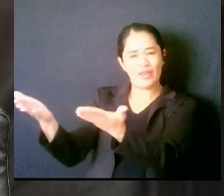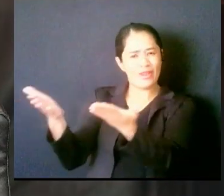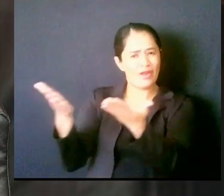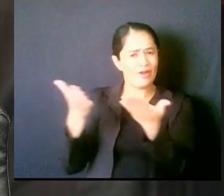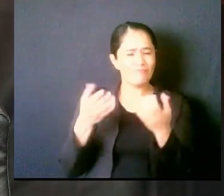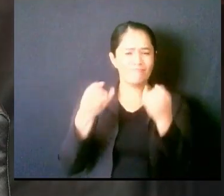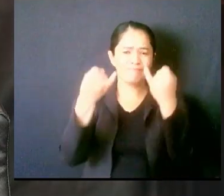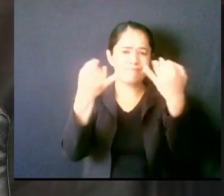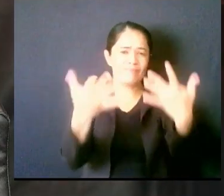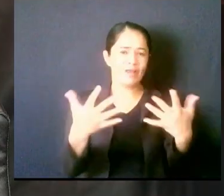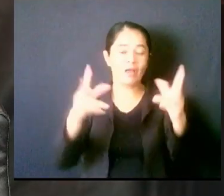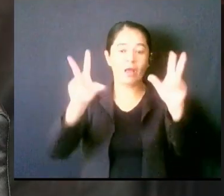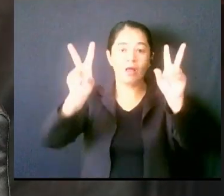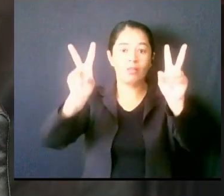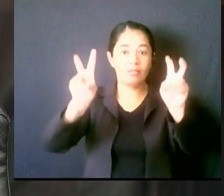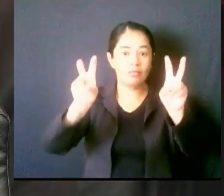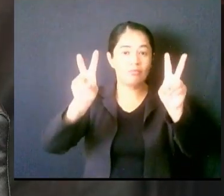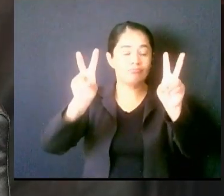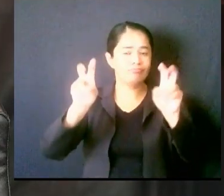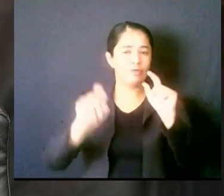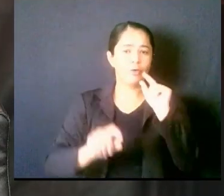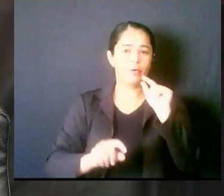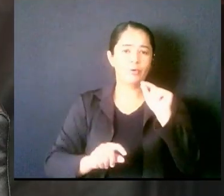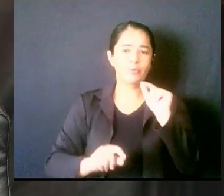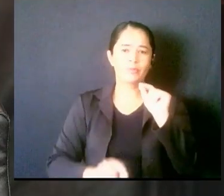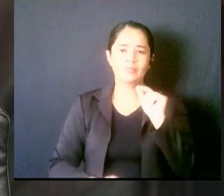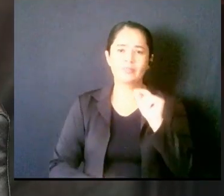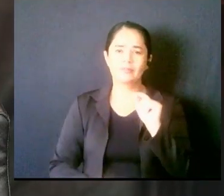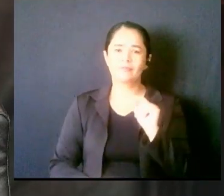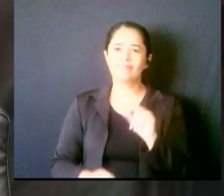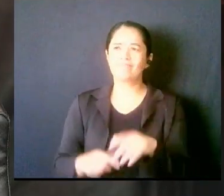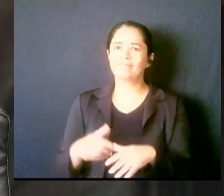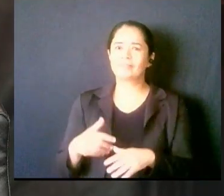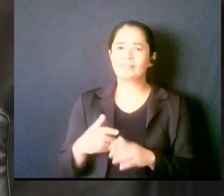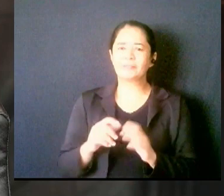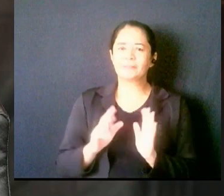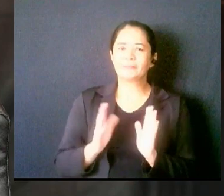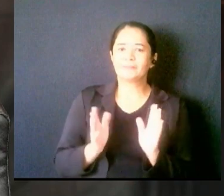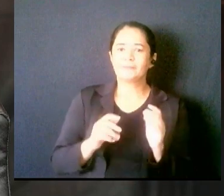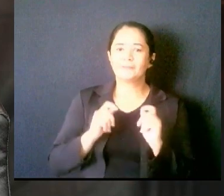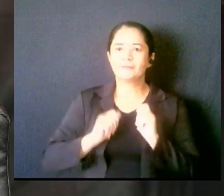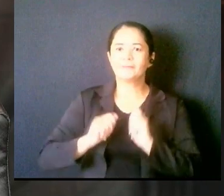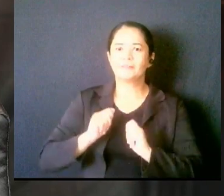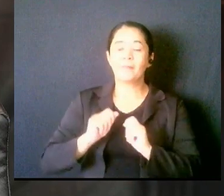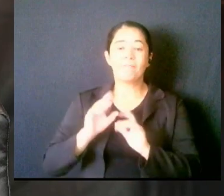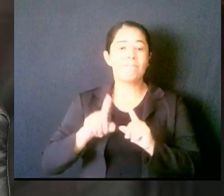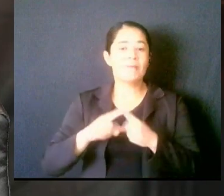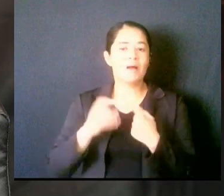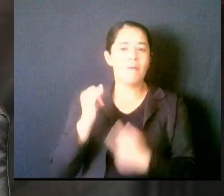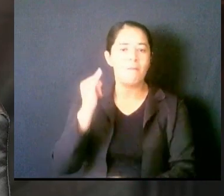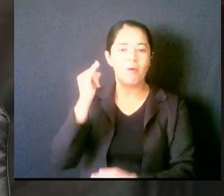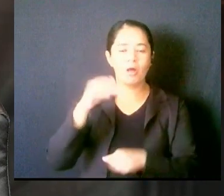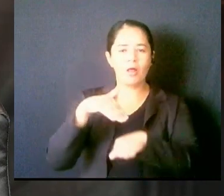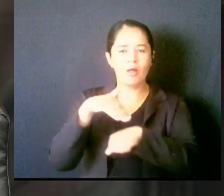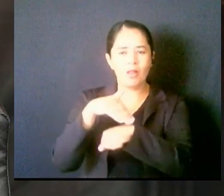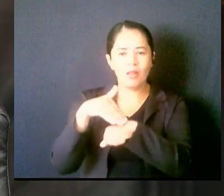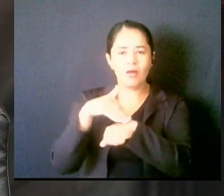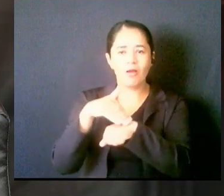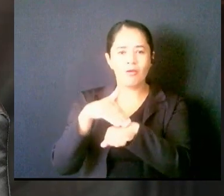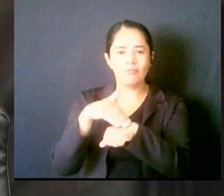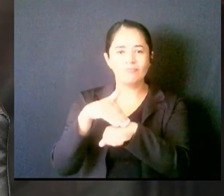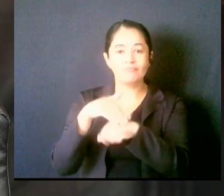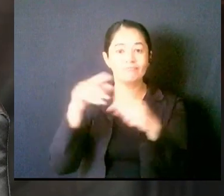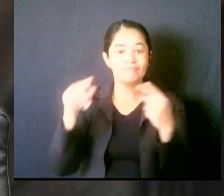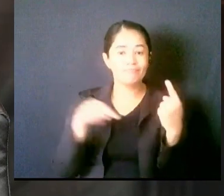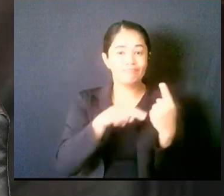tema que é considerado um tabu, mas é muito importante que se tenha uma conversa referente à gravidez